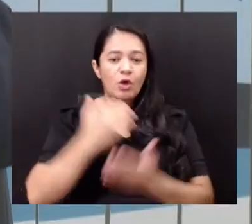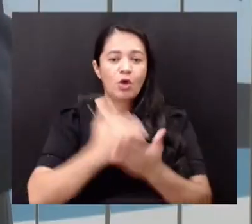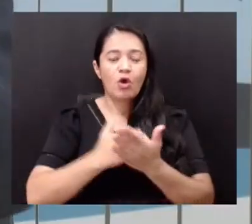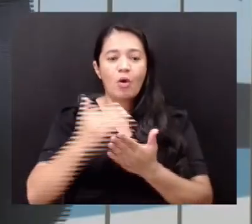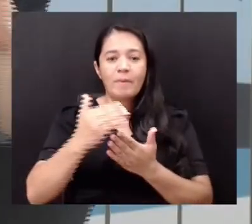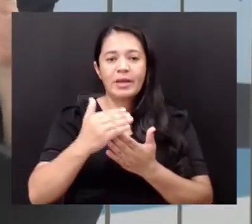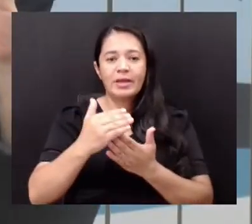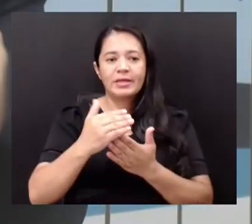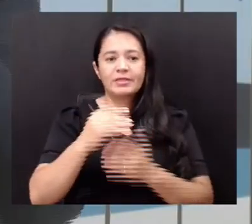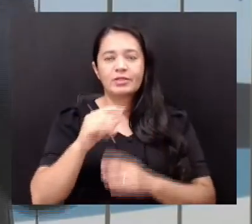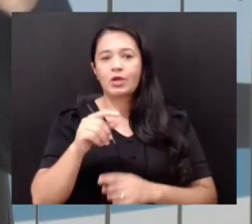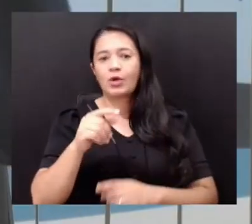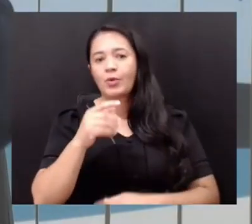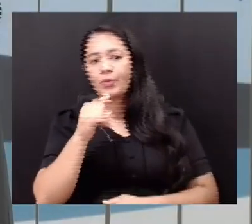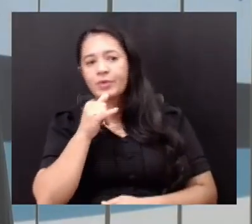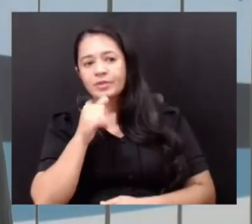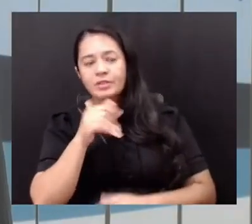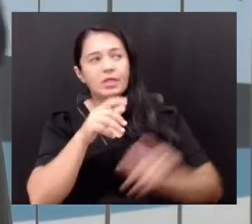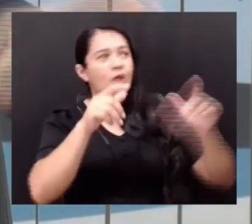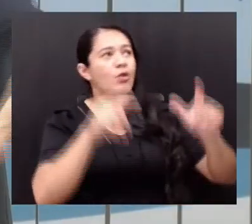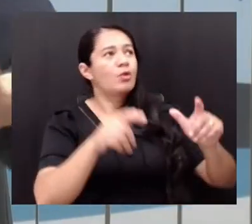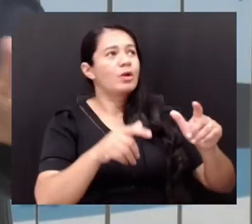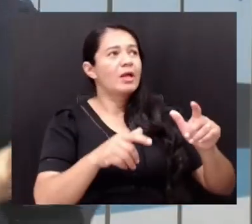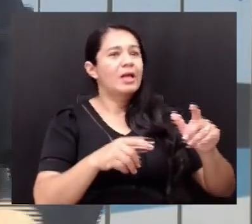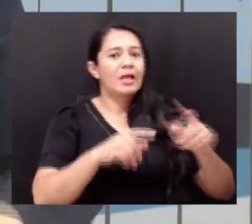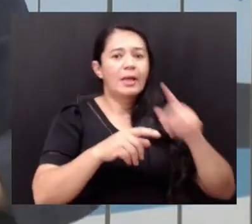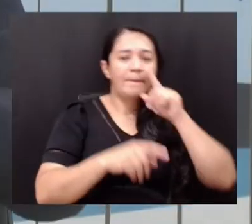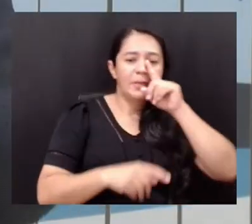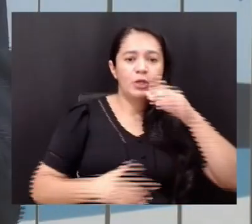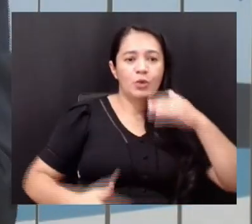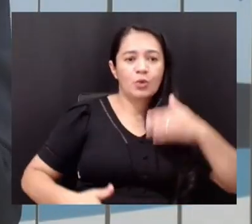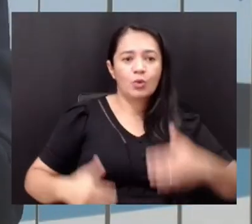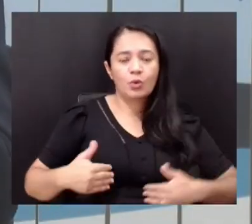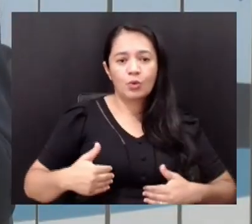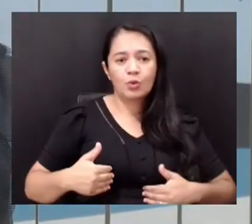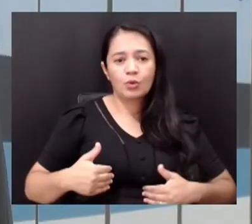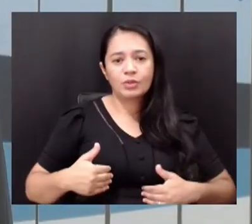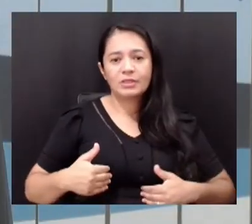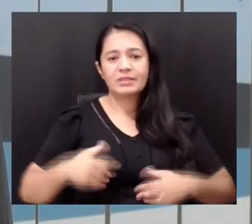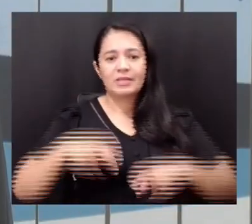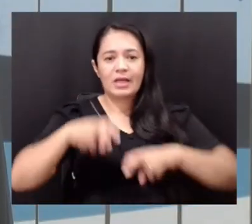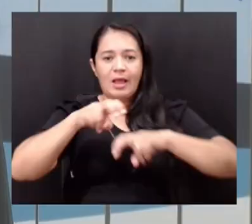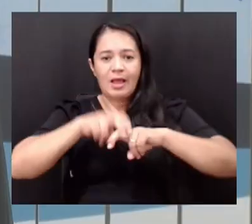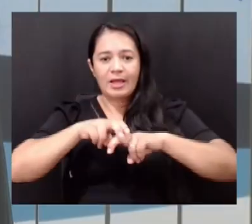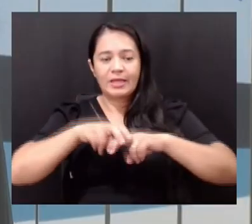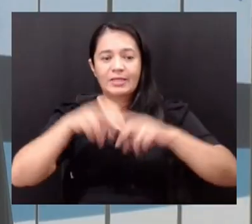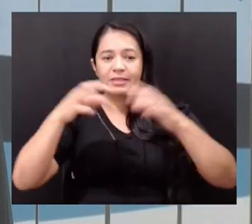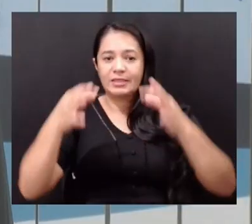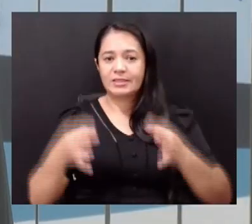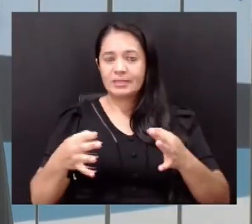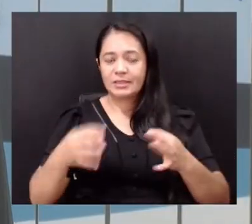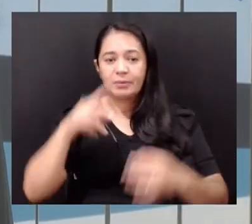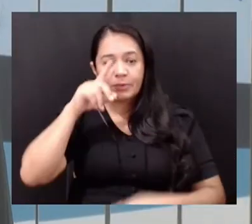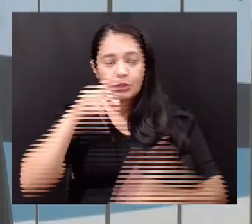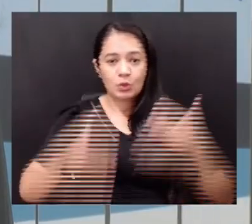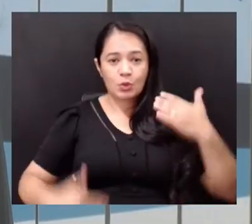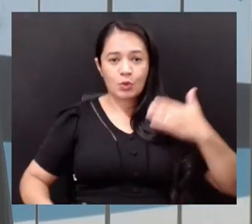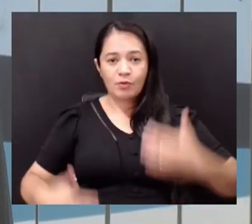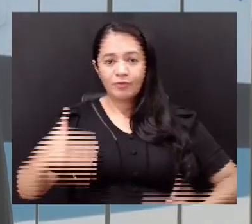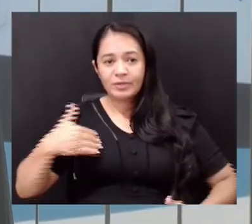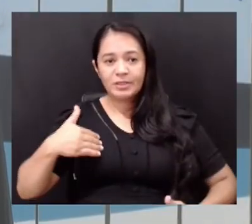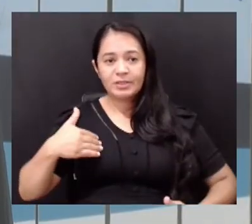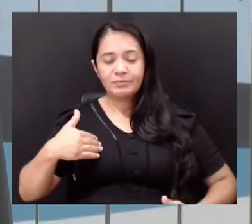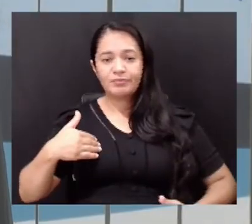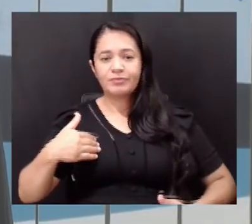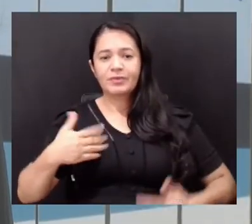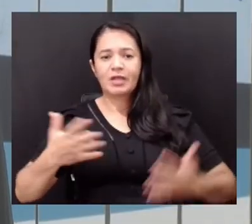lugar, risco ergonômico. Se você tem a cadeira adequada, né, risco físico, que os agentes são calor, frio,